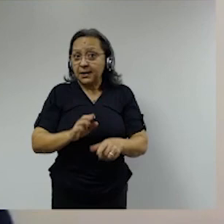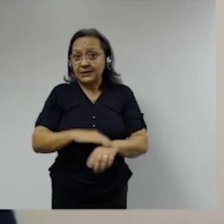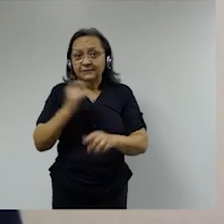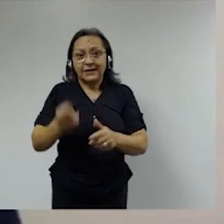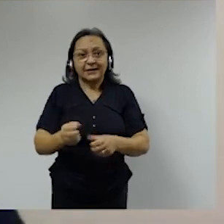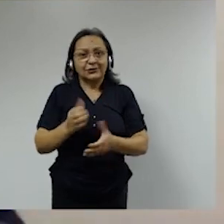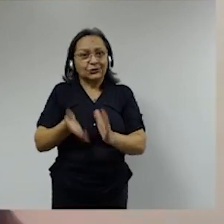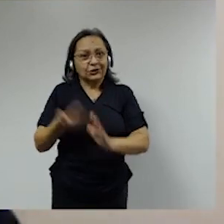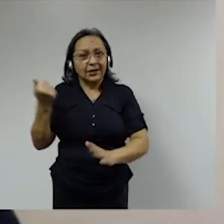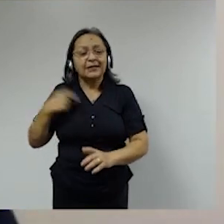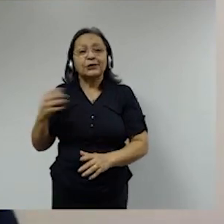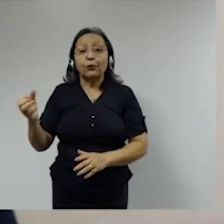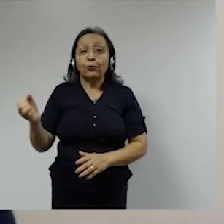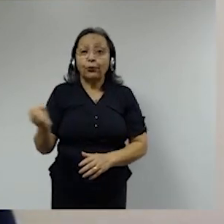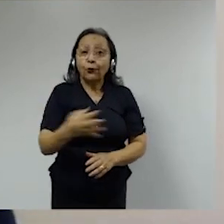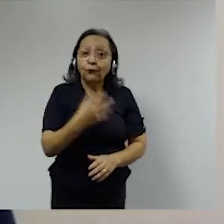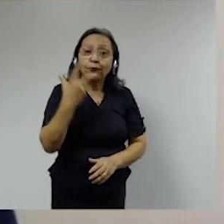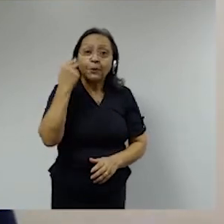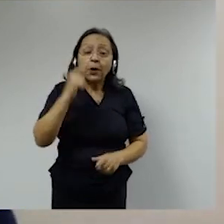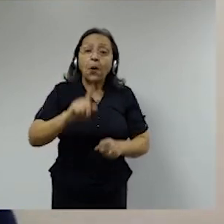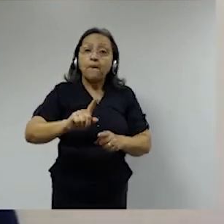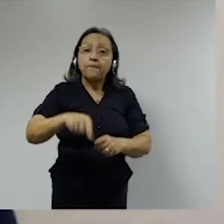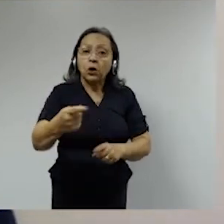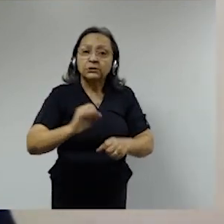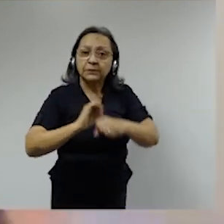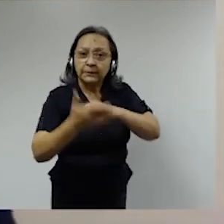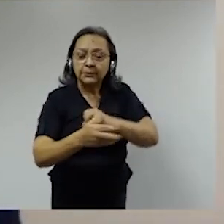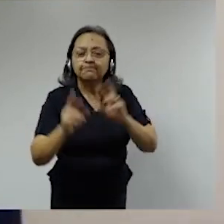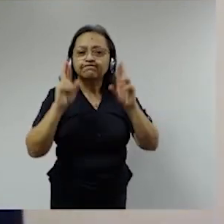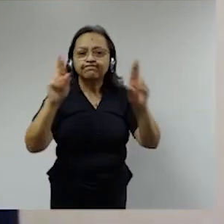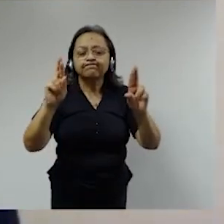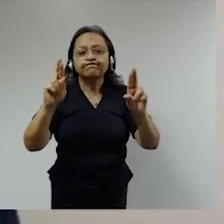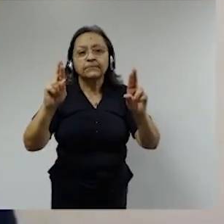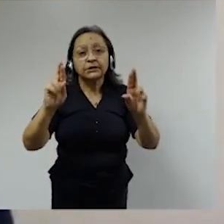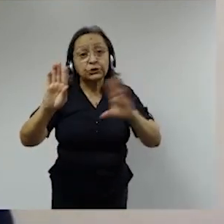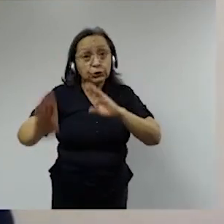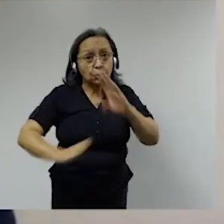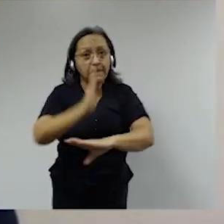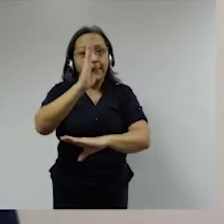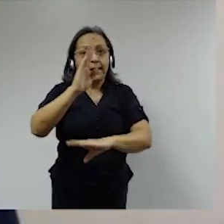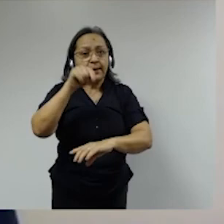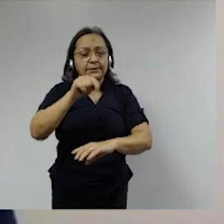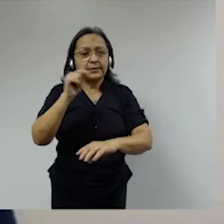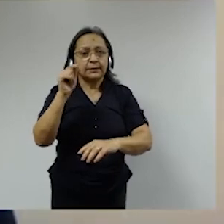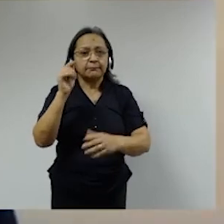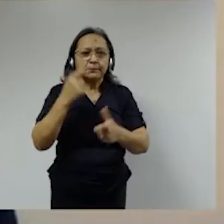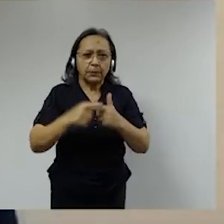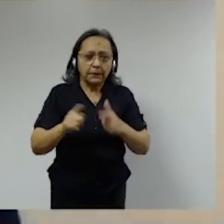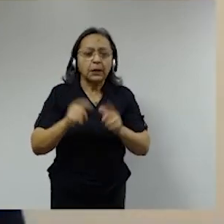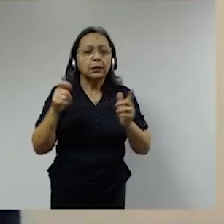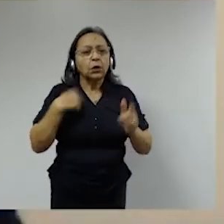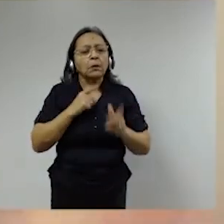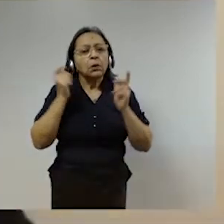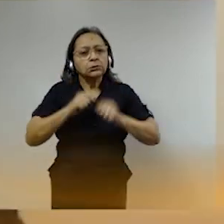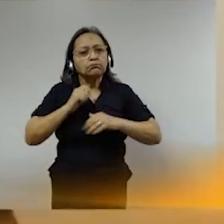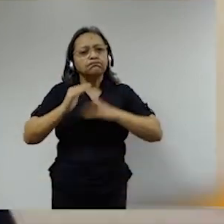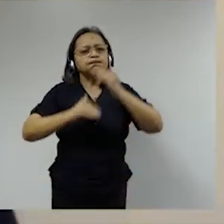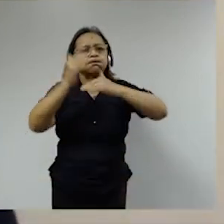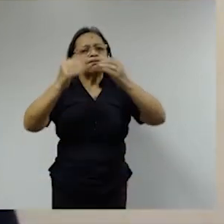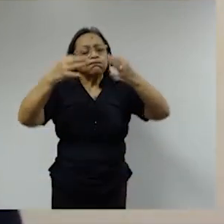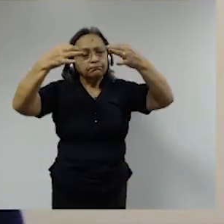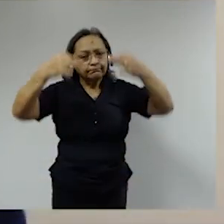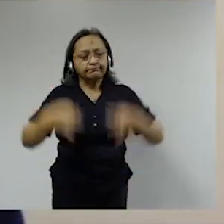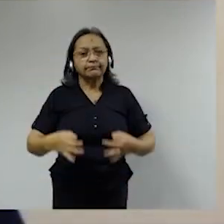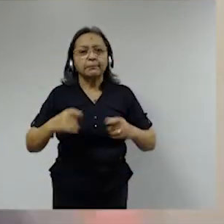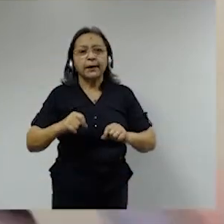novo normal, esse é o pós-pandemia, e esperemos que, superado esse mal que nos aflige, nós possamos evoluir